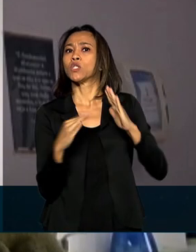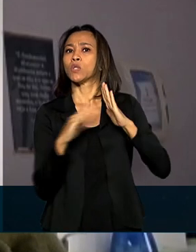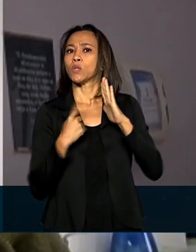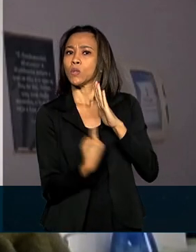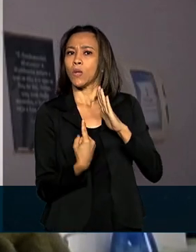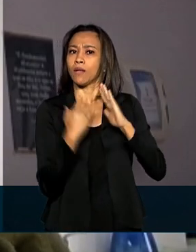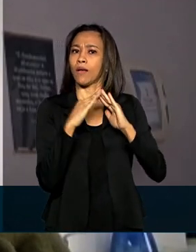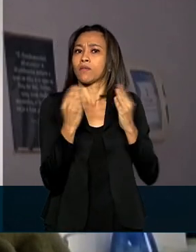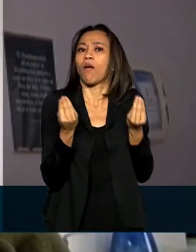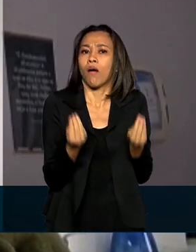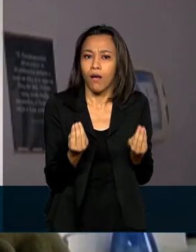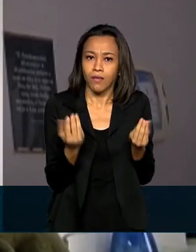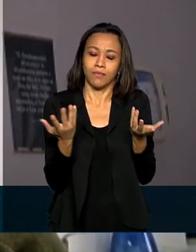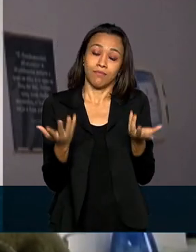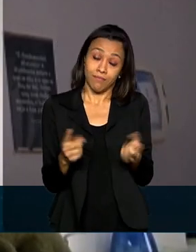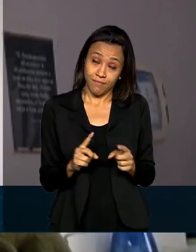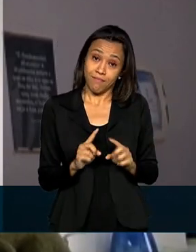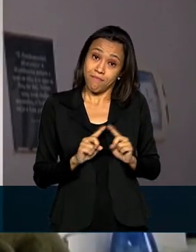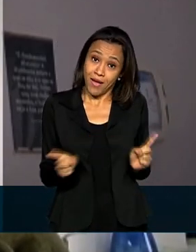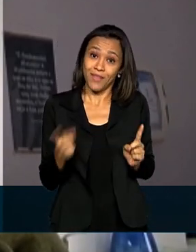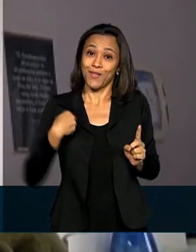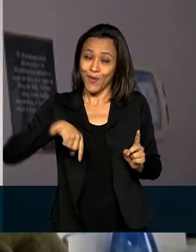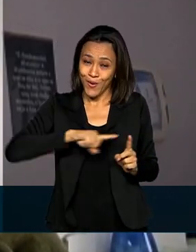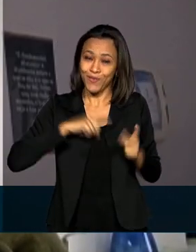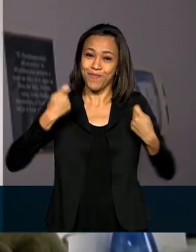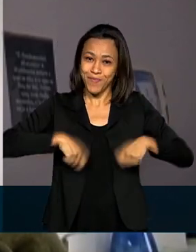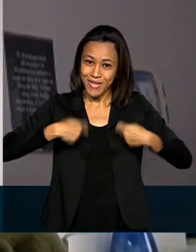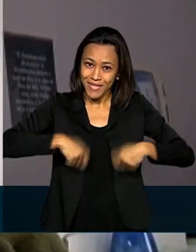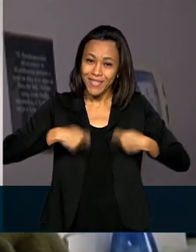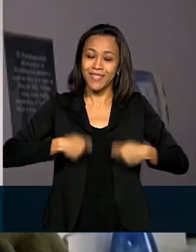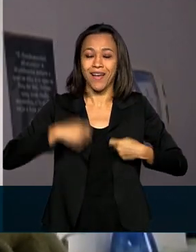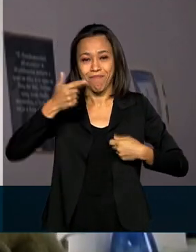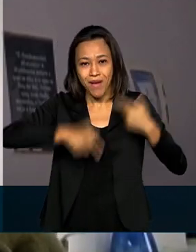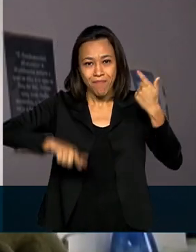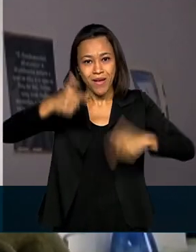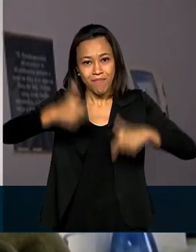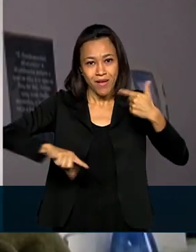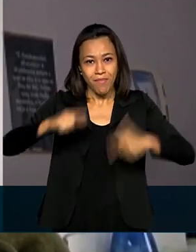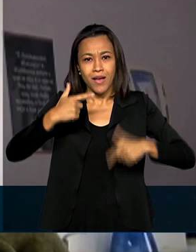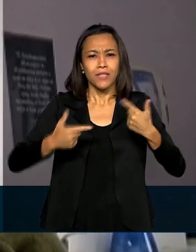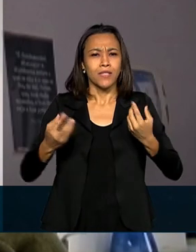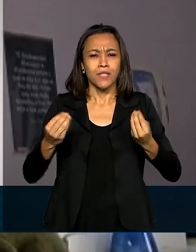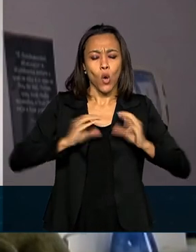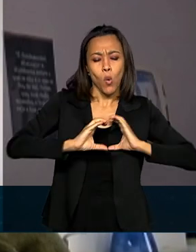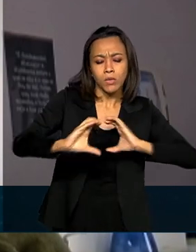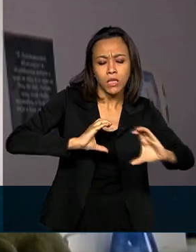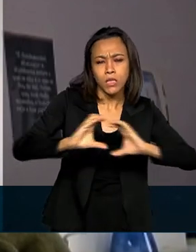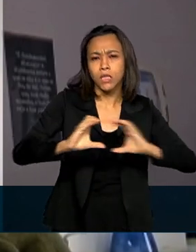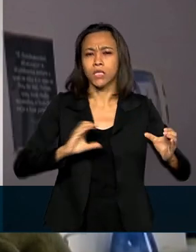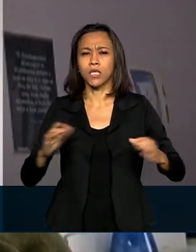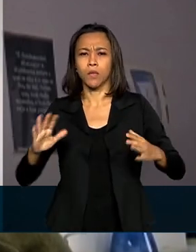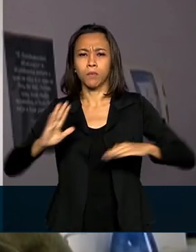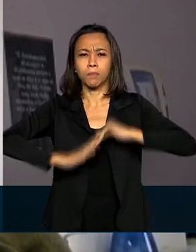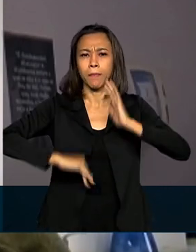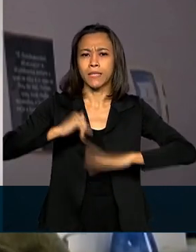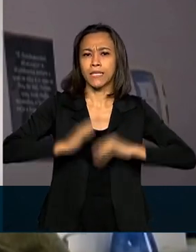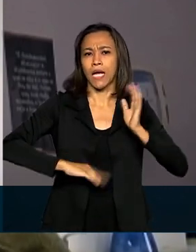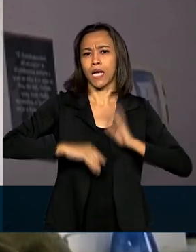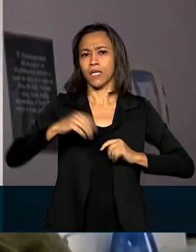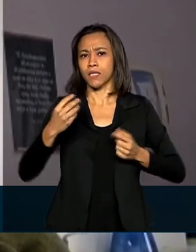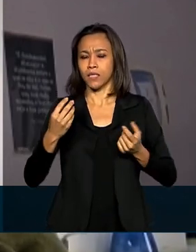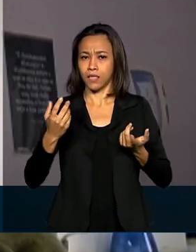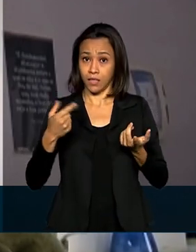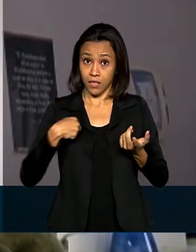mas a gente vai precisar o tempo todo investir em habilidades de comunicação, na qualidade do raciocínio